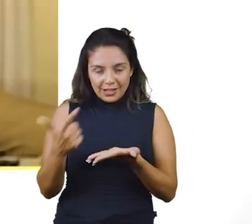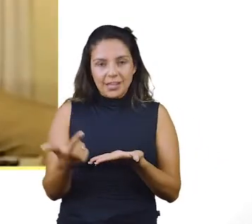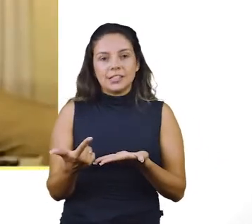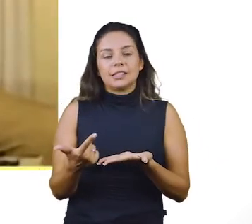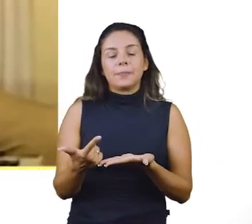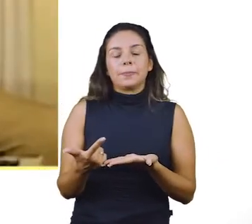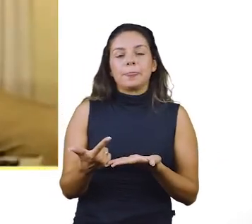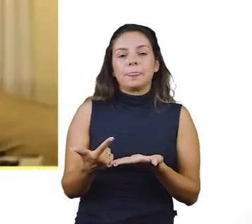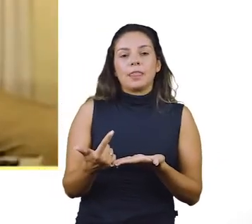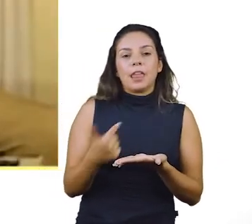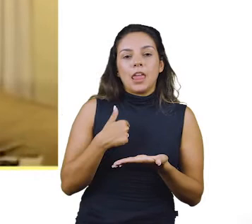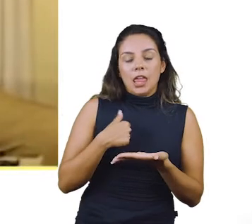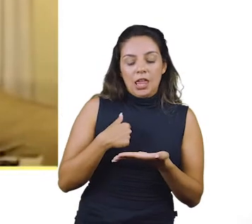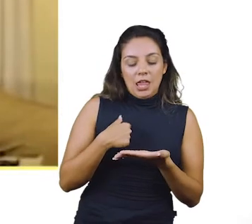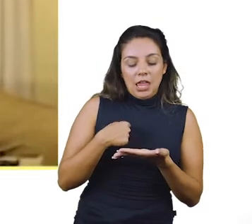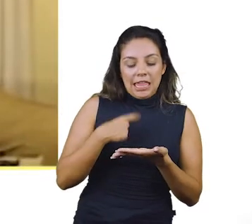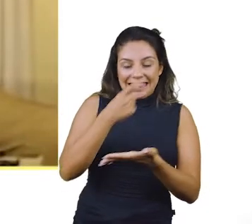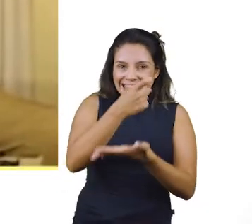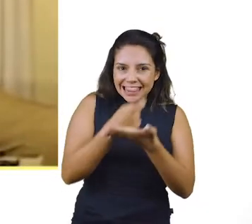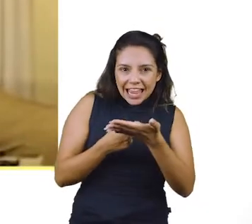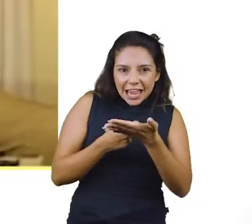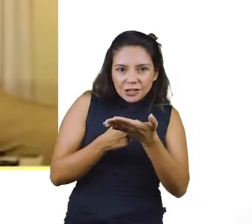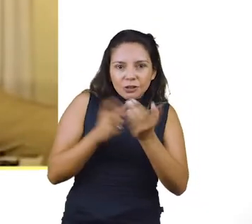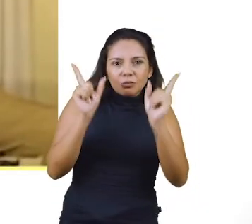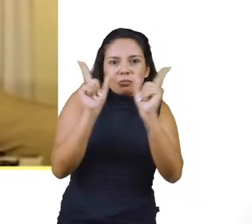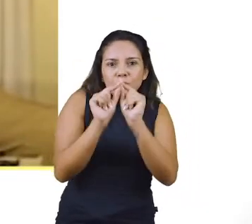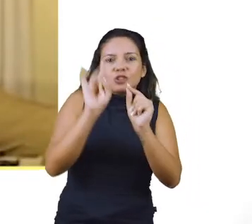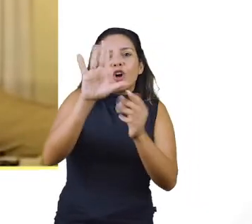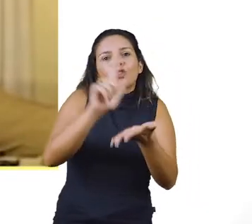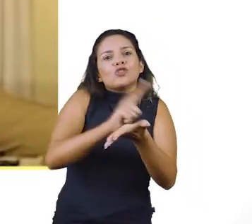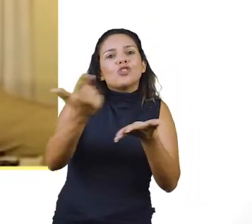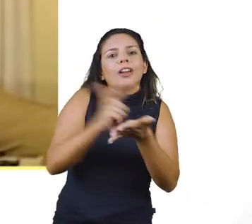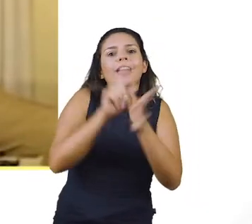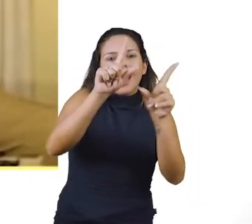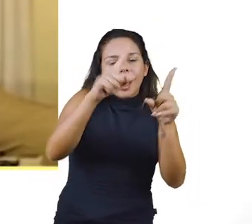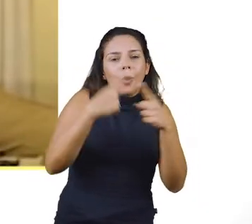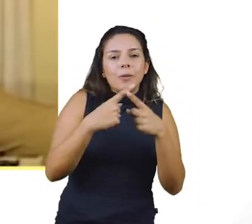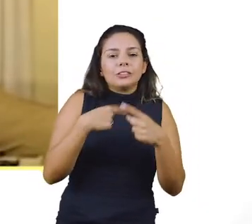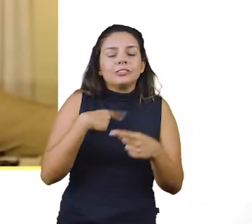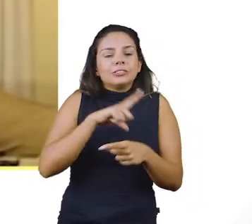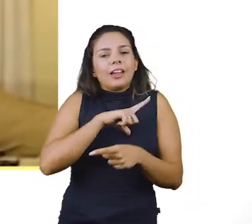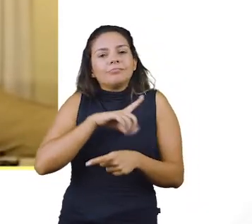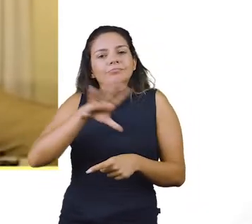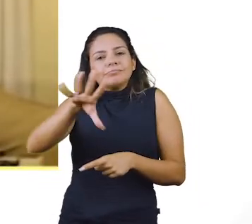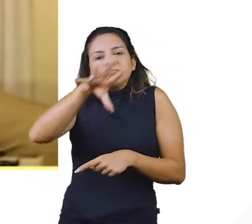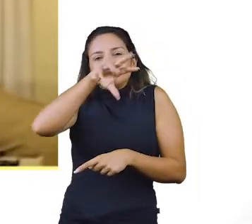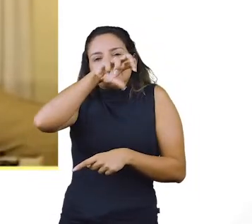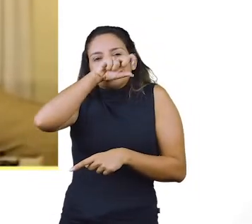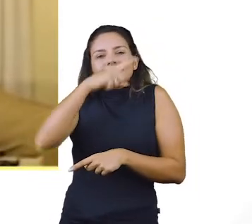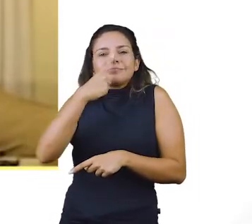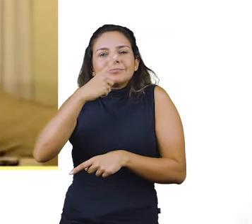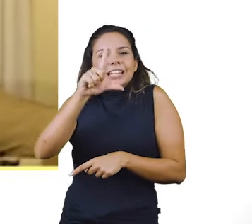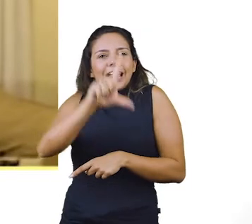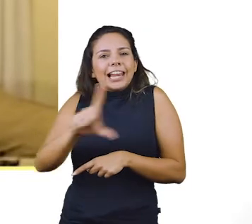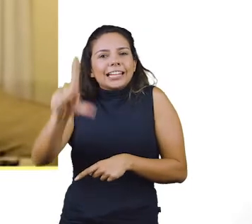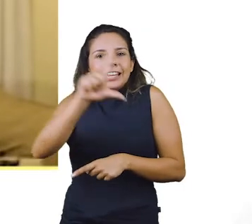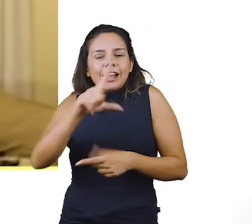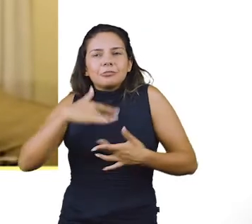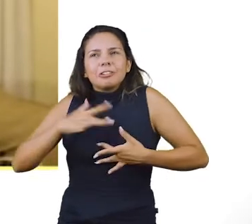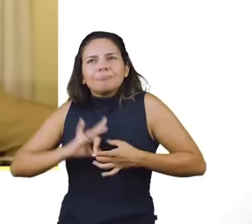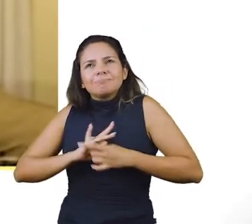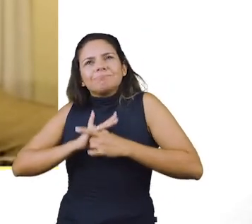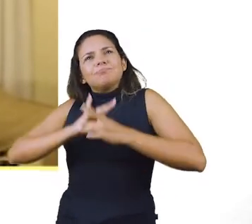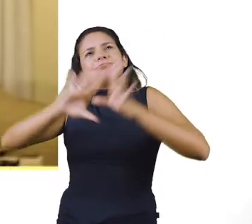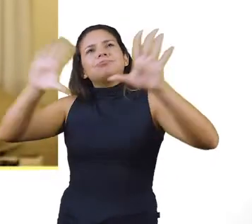eu acho um desafio, né? Porque a literatura é aquela coisa libertadora, enquanto o jornalismo